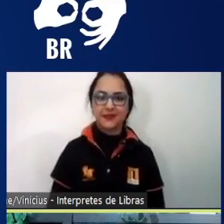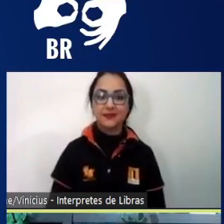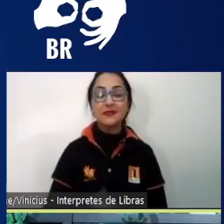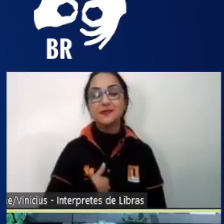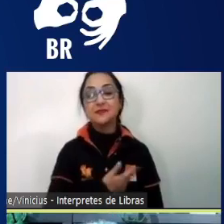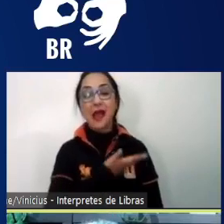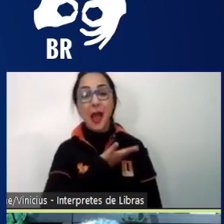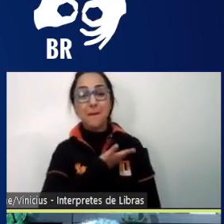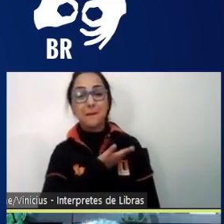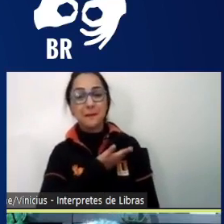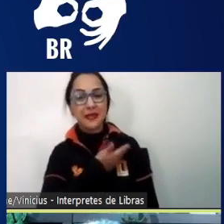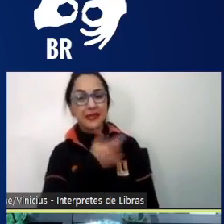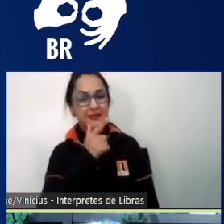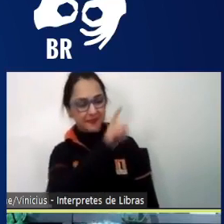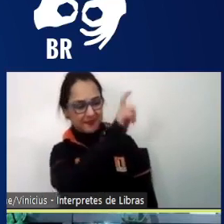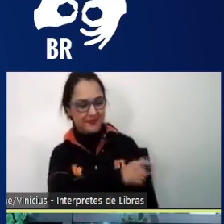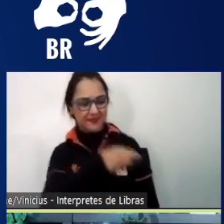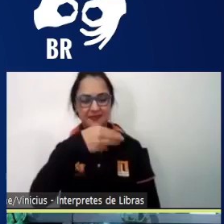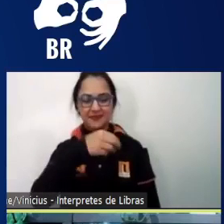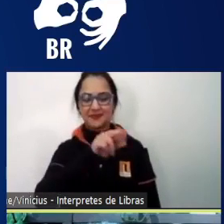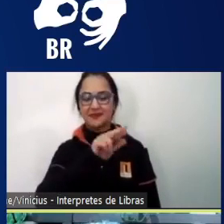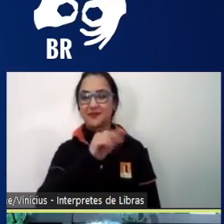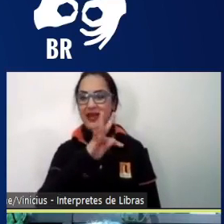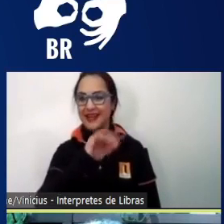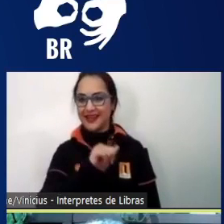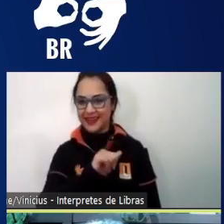o resultado